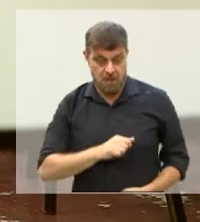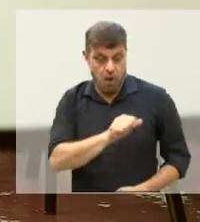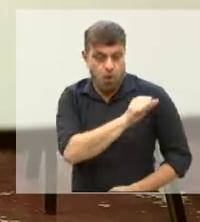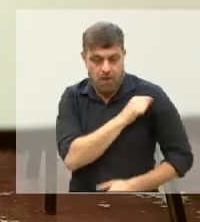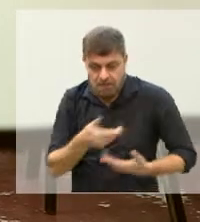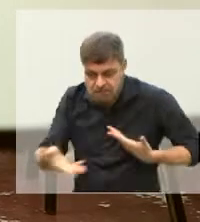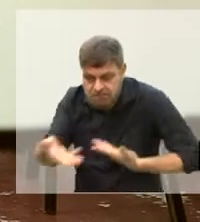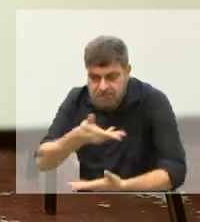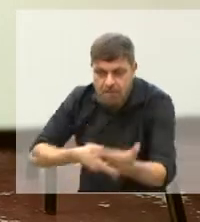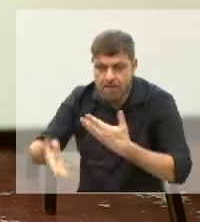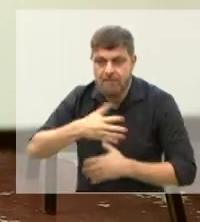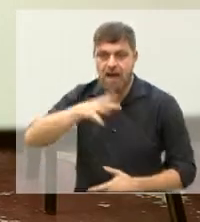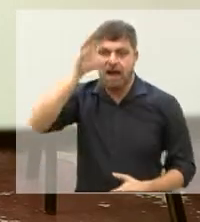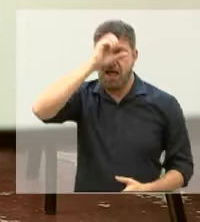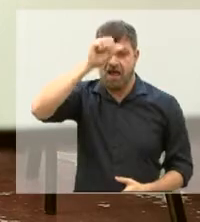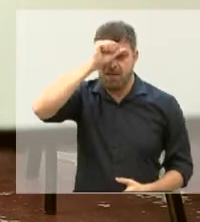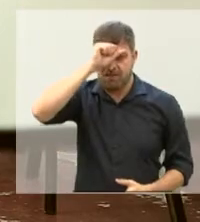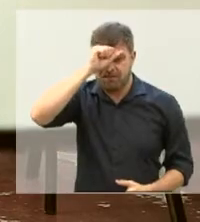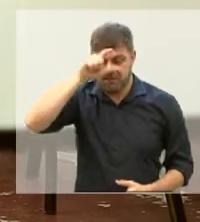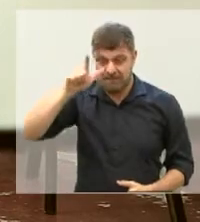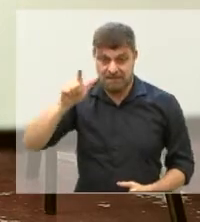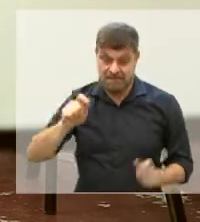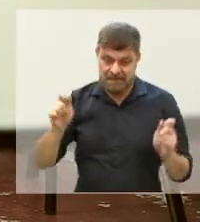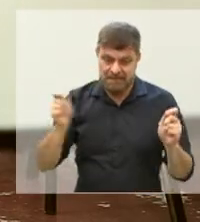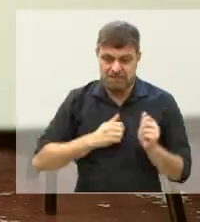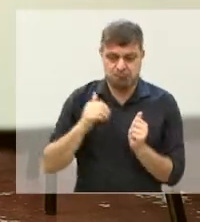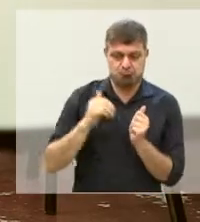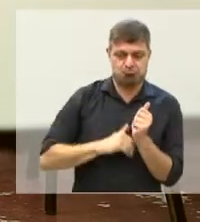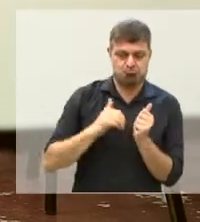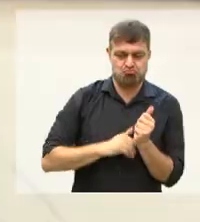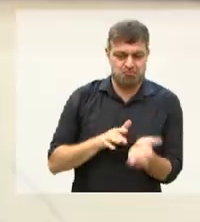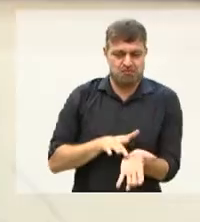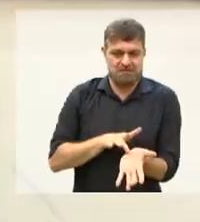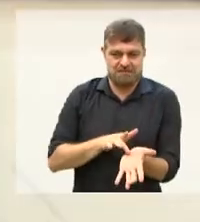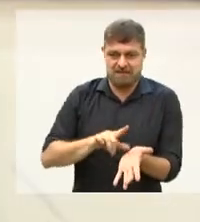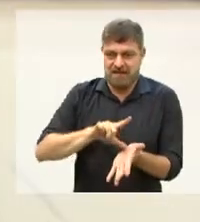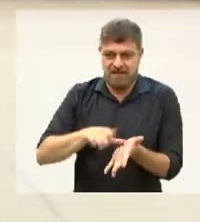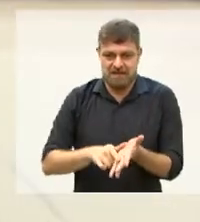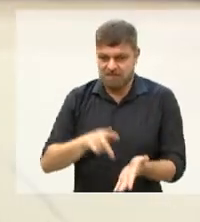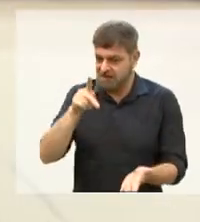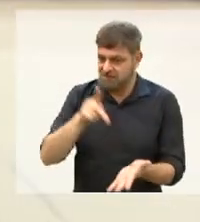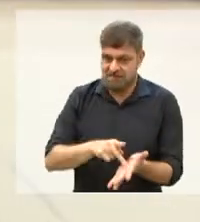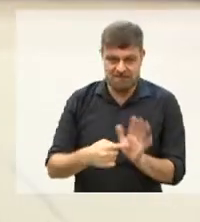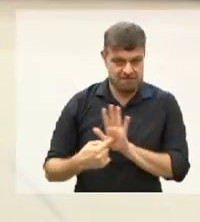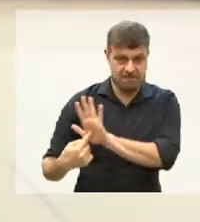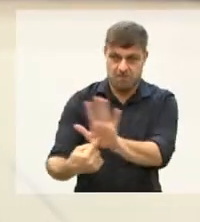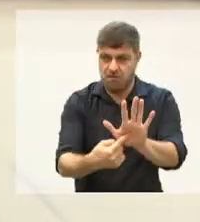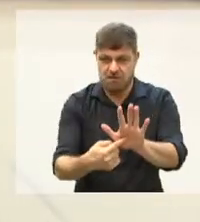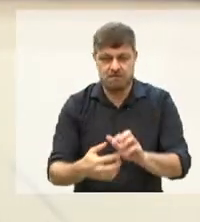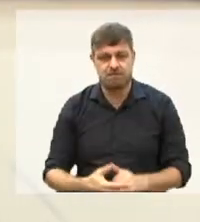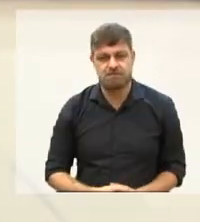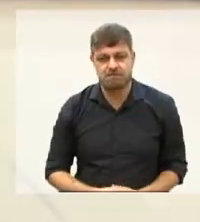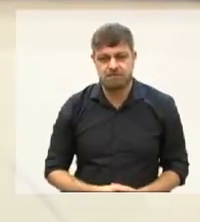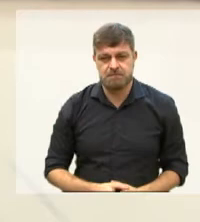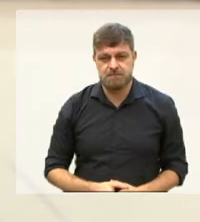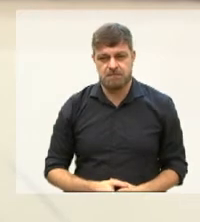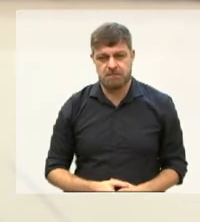né? Dá para esconder até um determinado ponto. Depois a realidade vem.